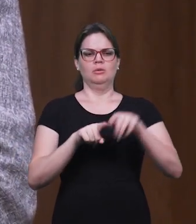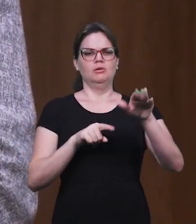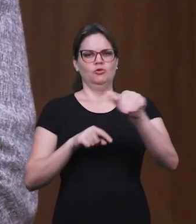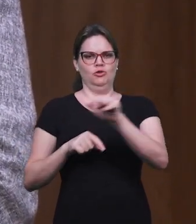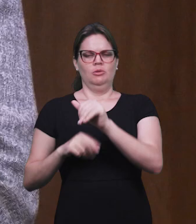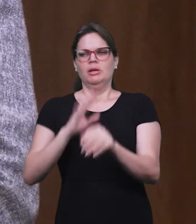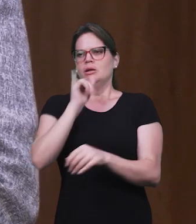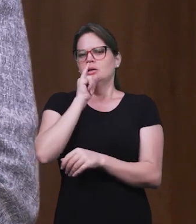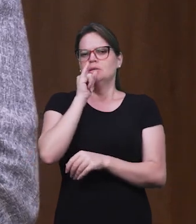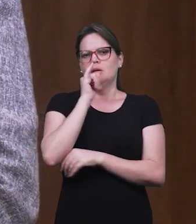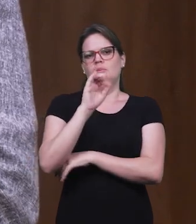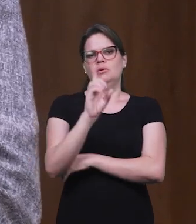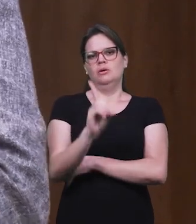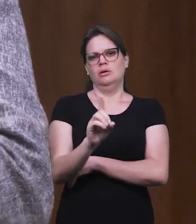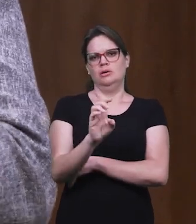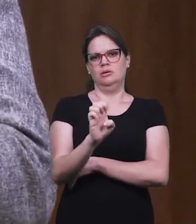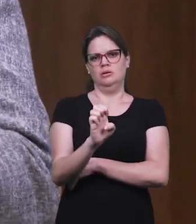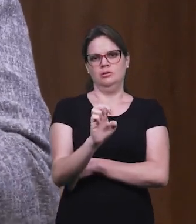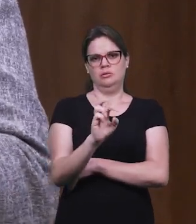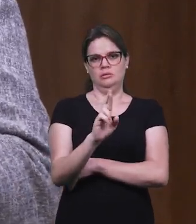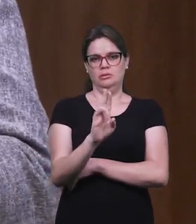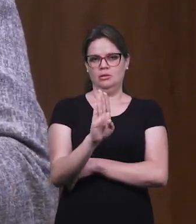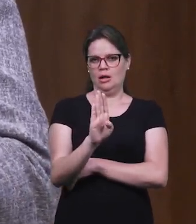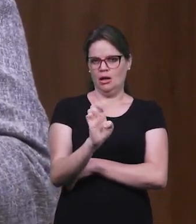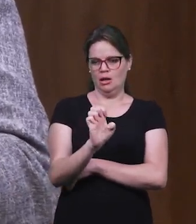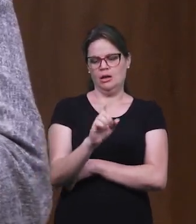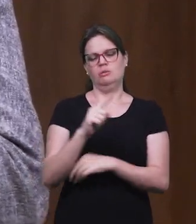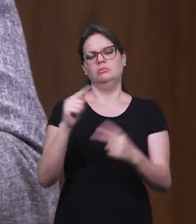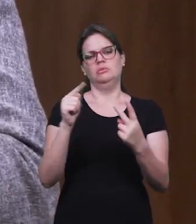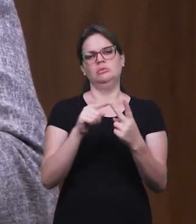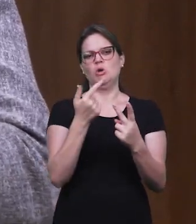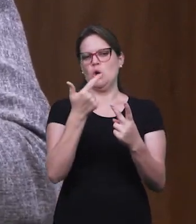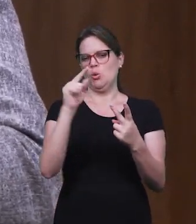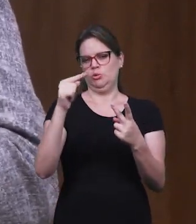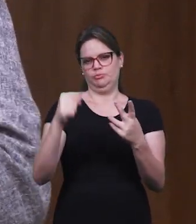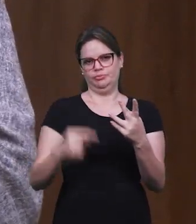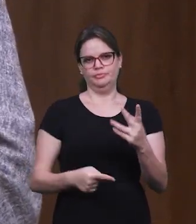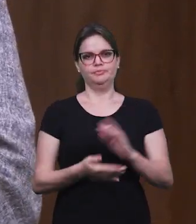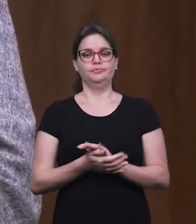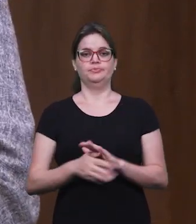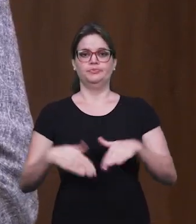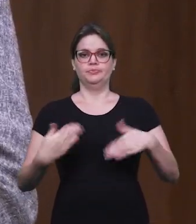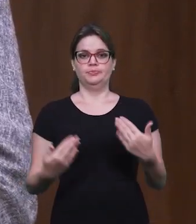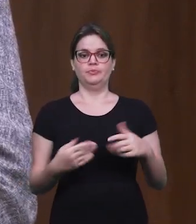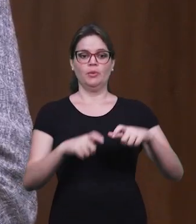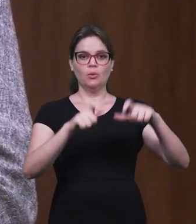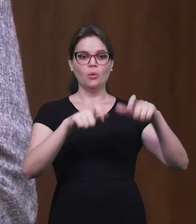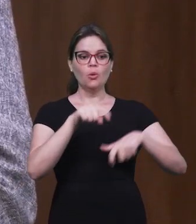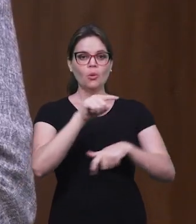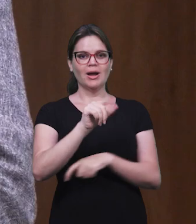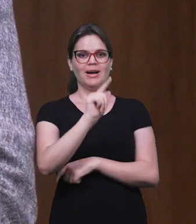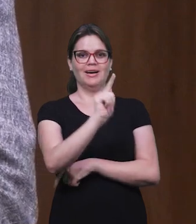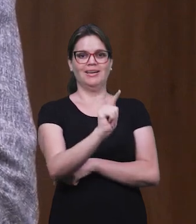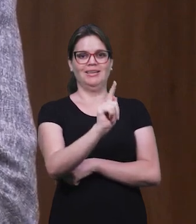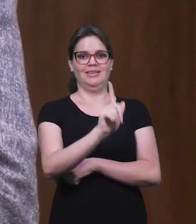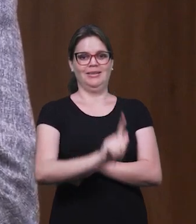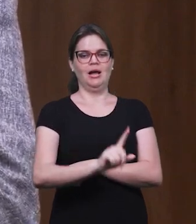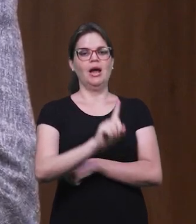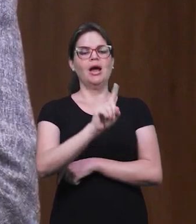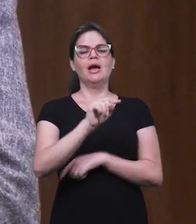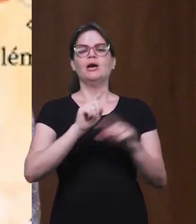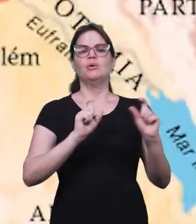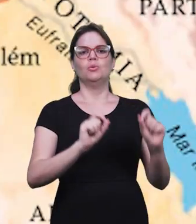província romana. Os habitantes ali, eles estão até acostumados a falar de Galácia apenas na